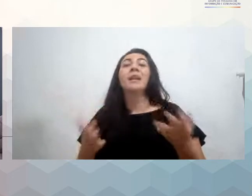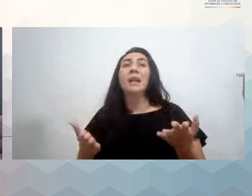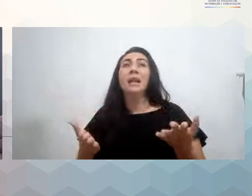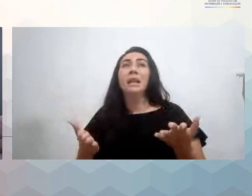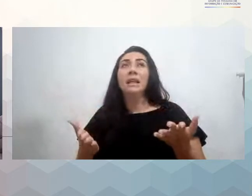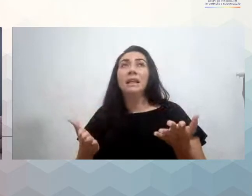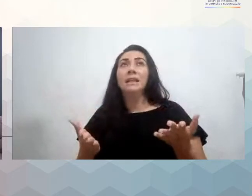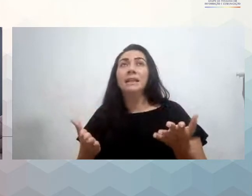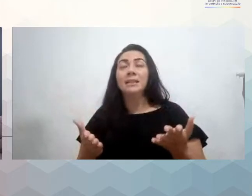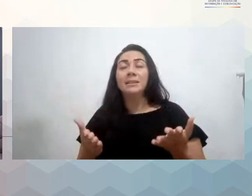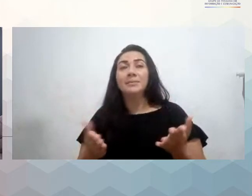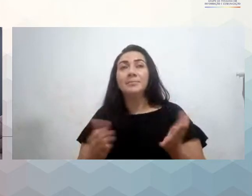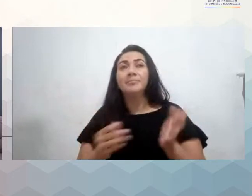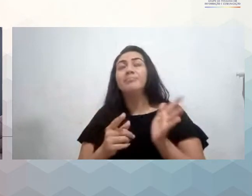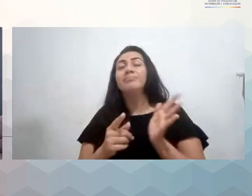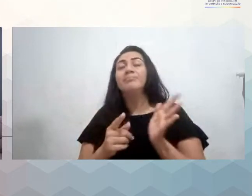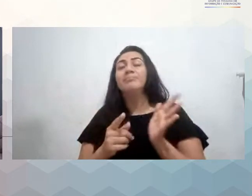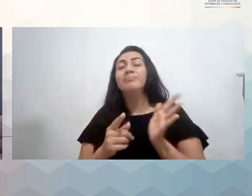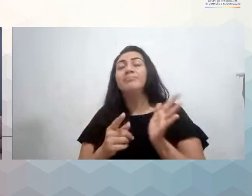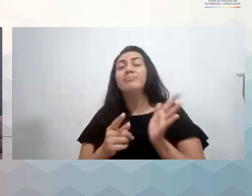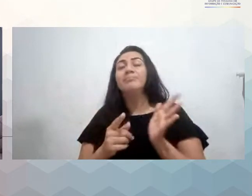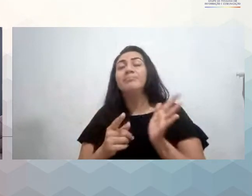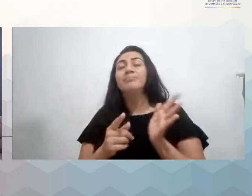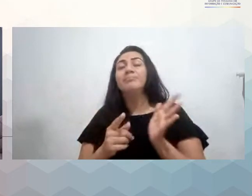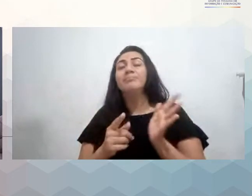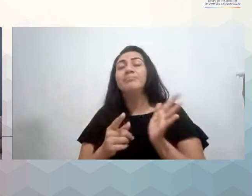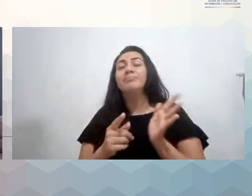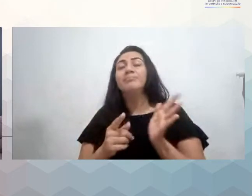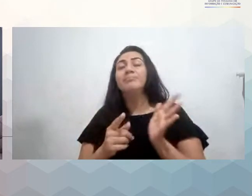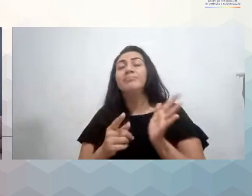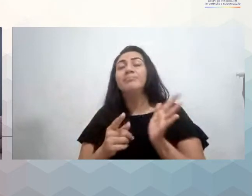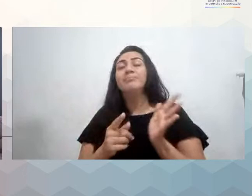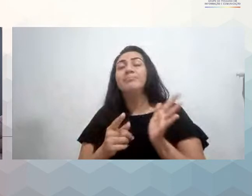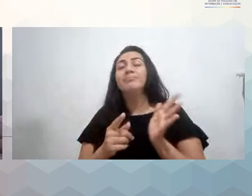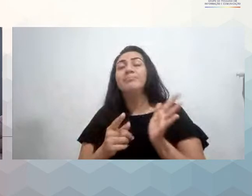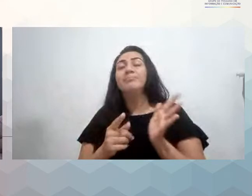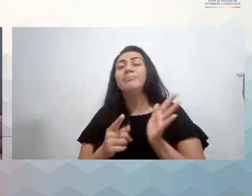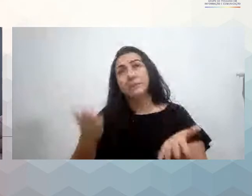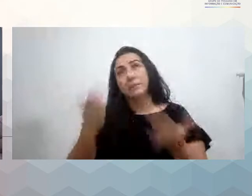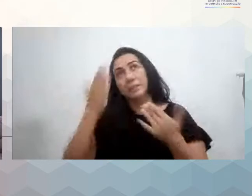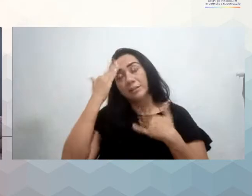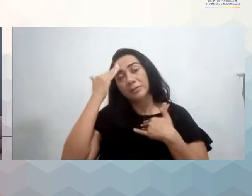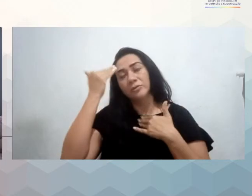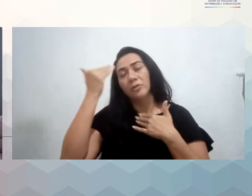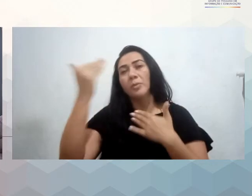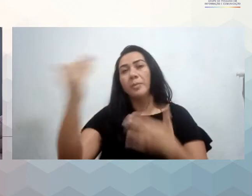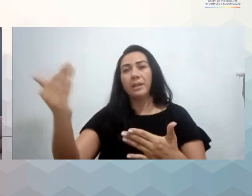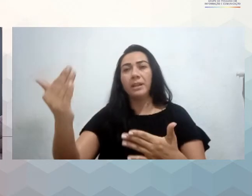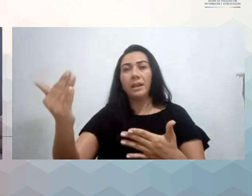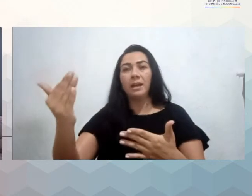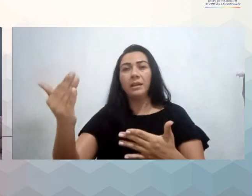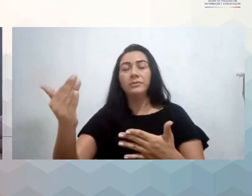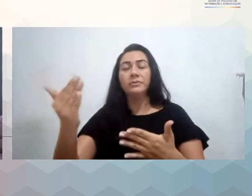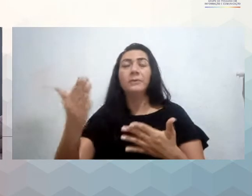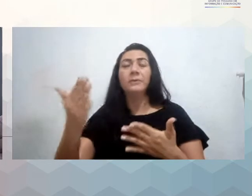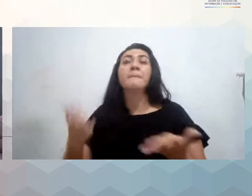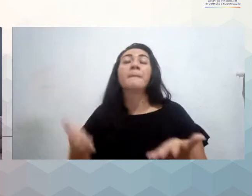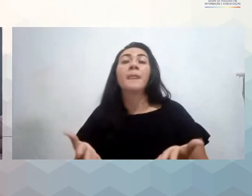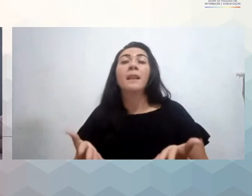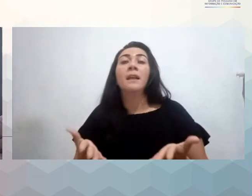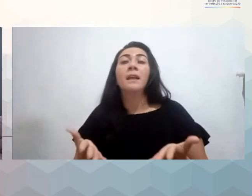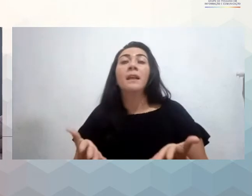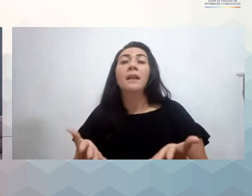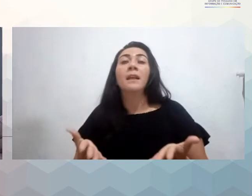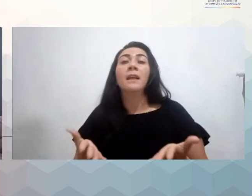a nossa live, o nosso programa, pode até ser um pouquinho mais sério, mas hoje ele vai estar